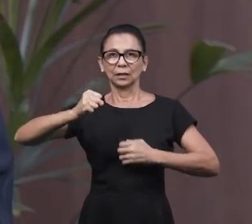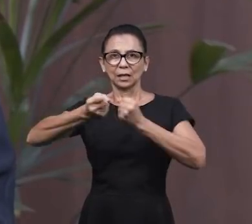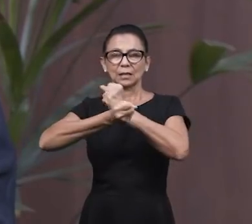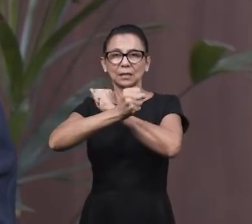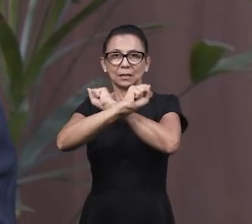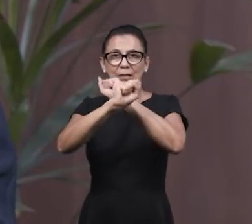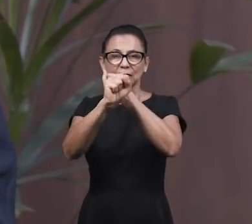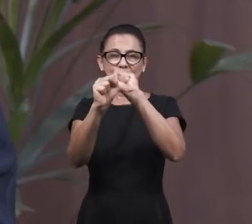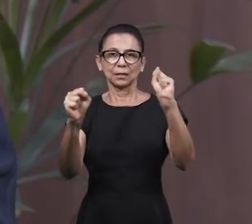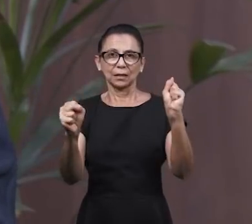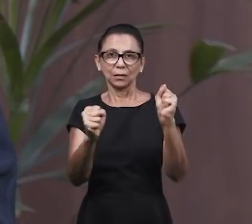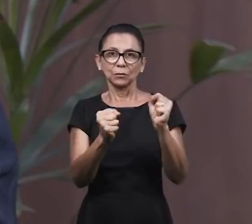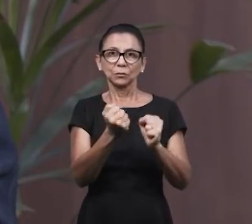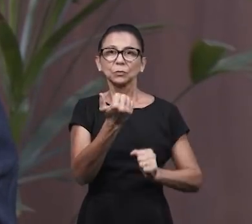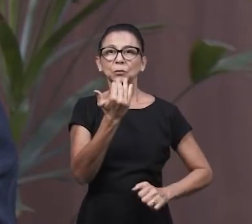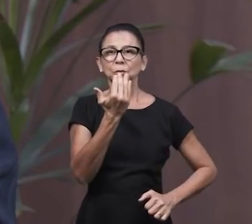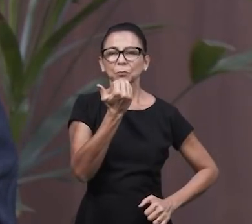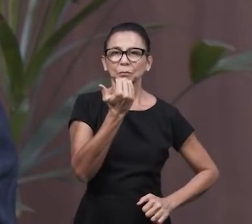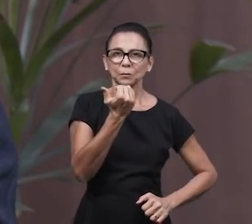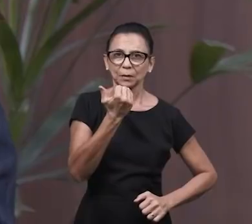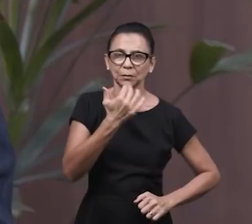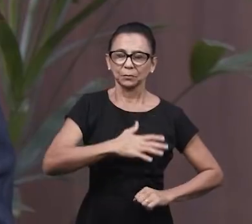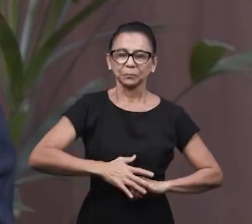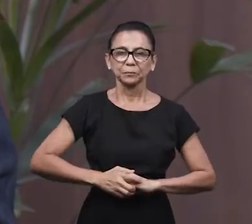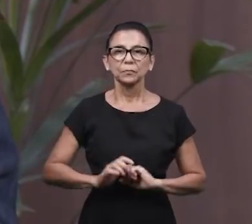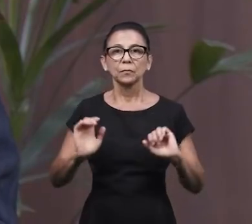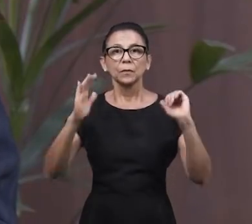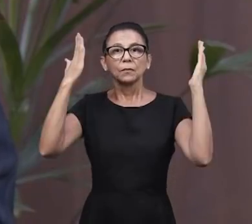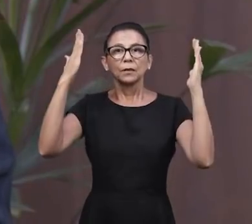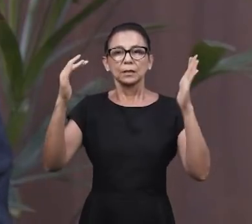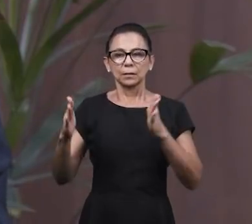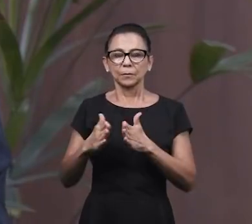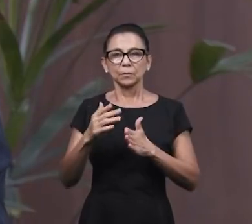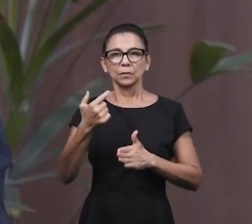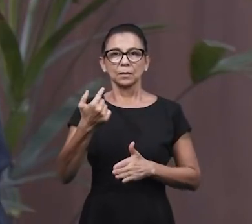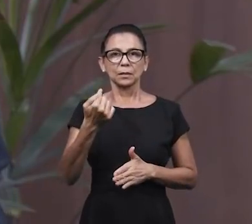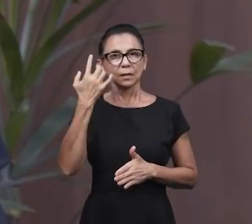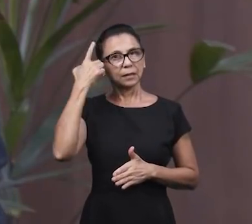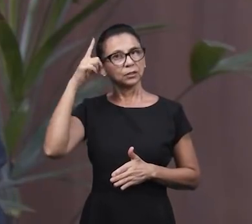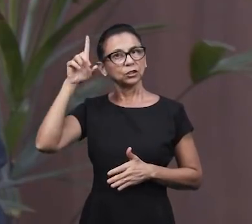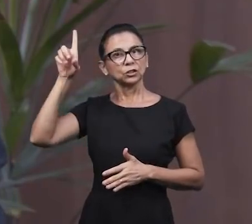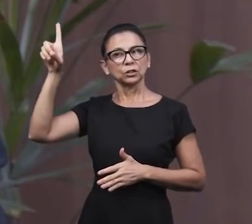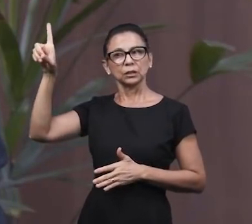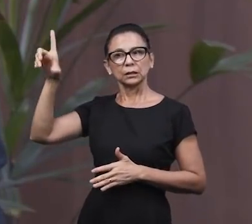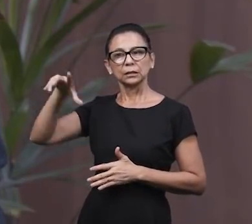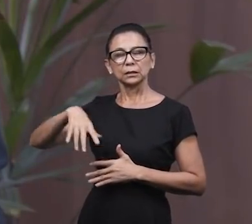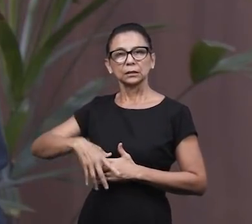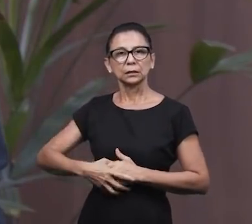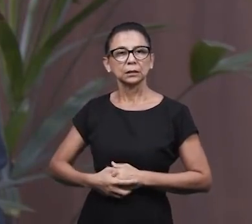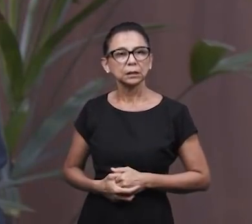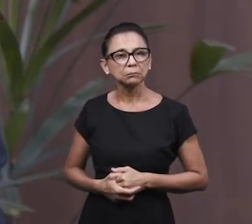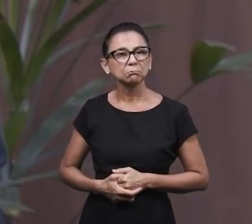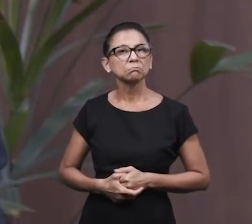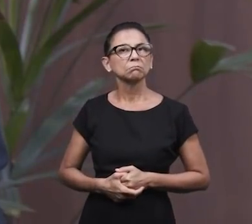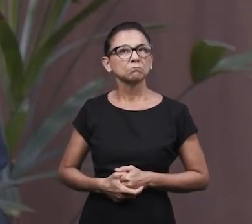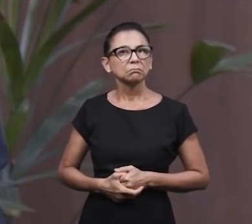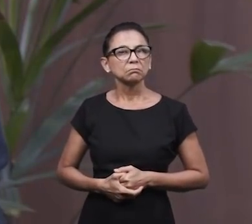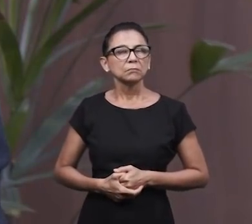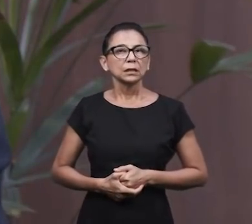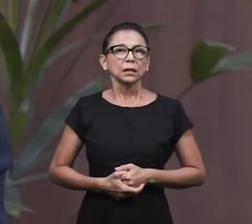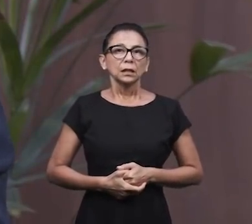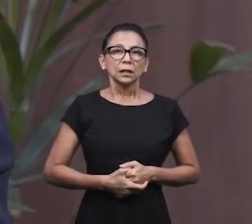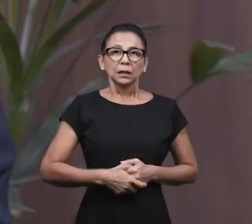era uma festa que durou 7 dias, foi uma festa que durou 7 dias, em 3 dias nenhum dos convidados